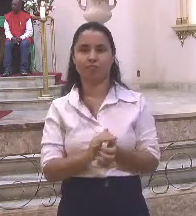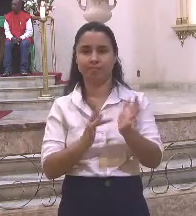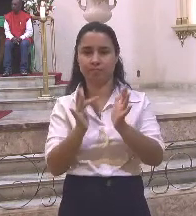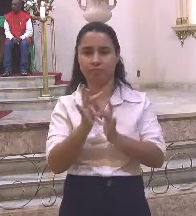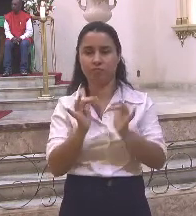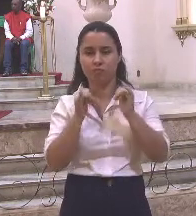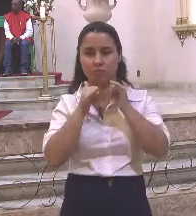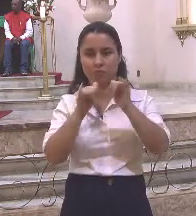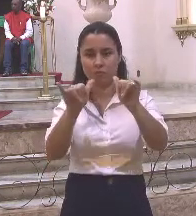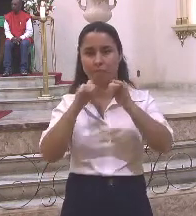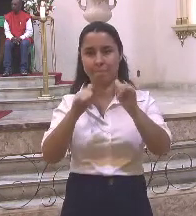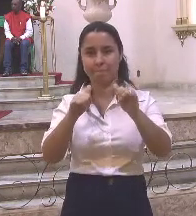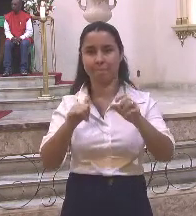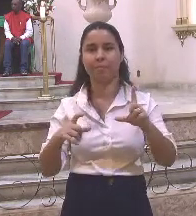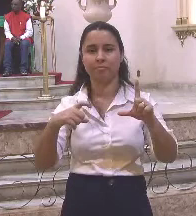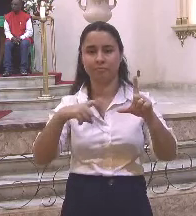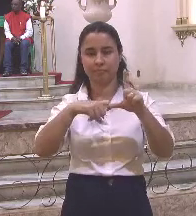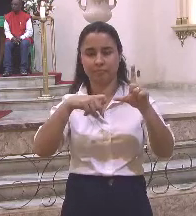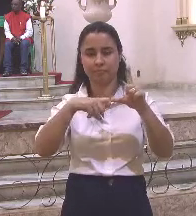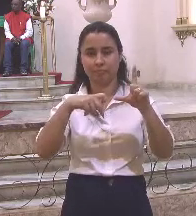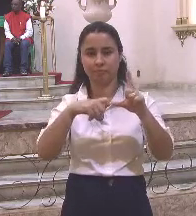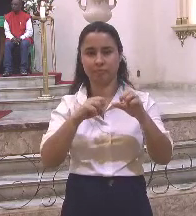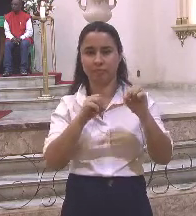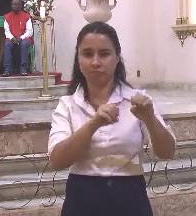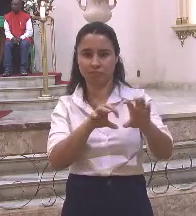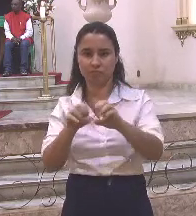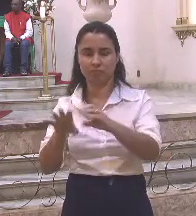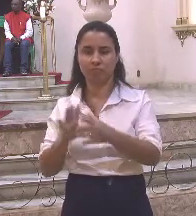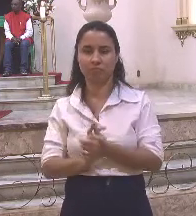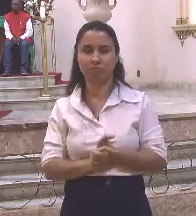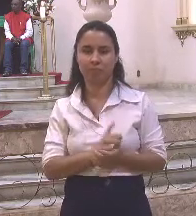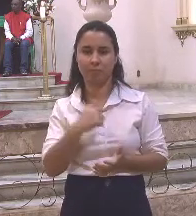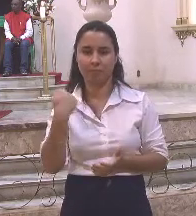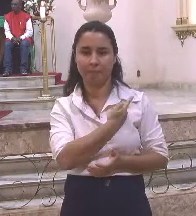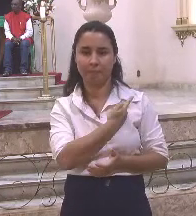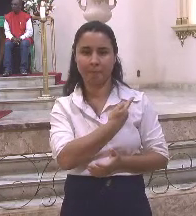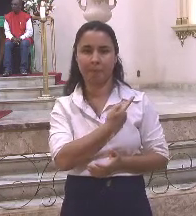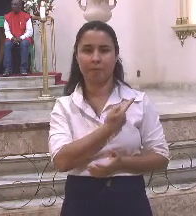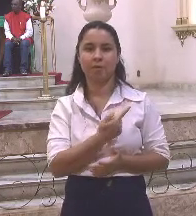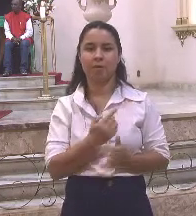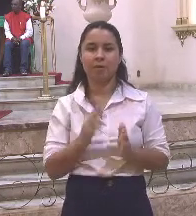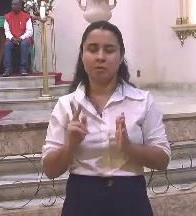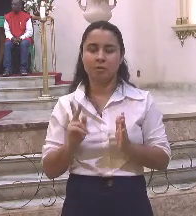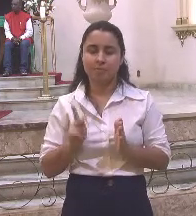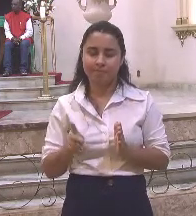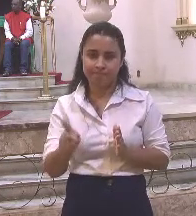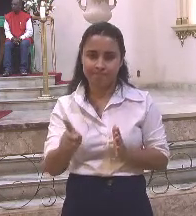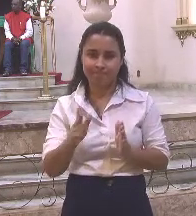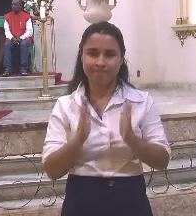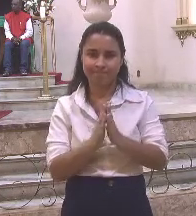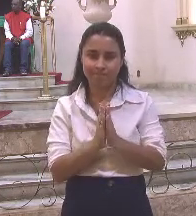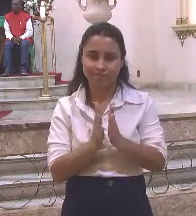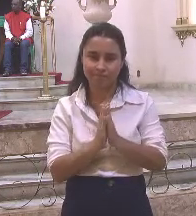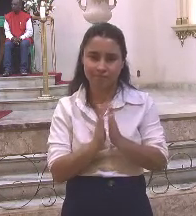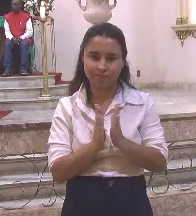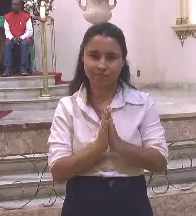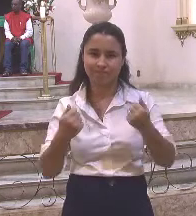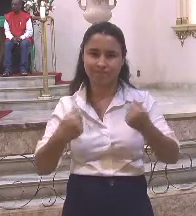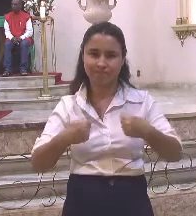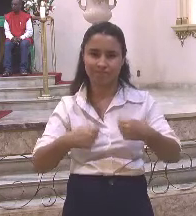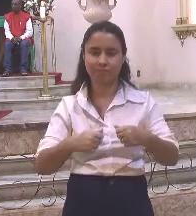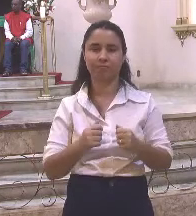São Lucas, nos ensina que devemos orar continuamente e com